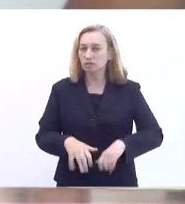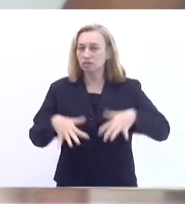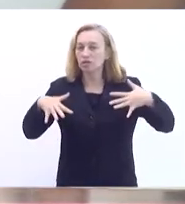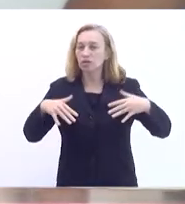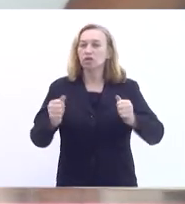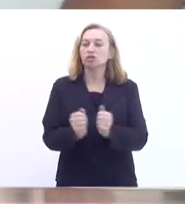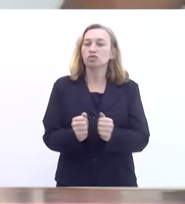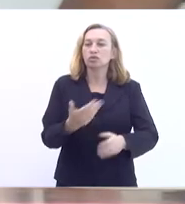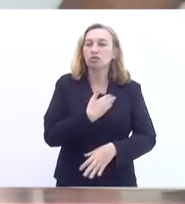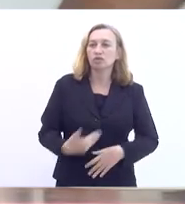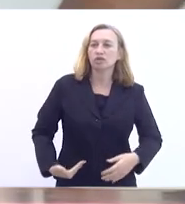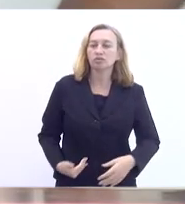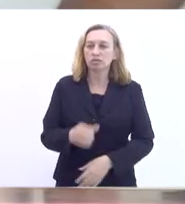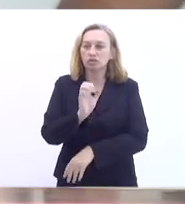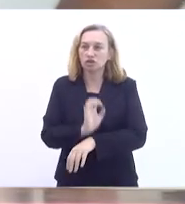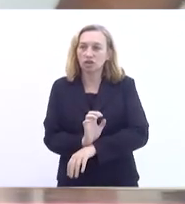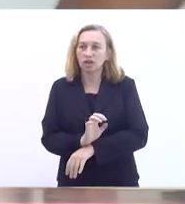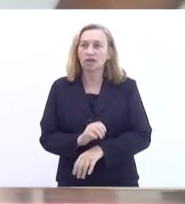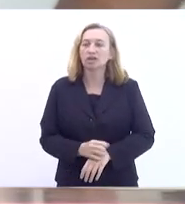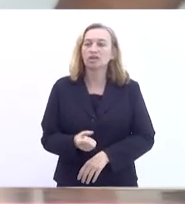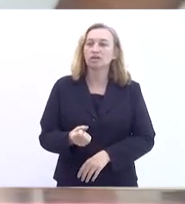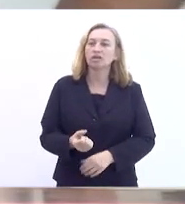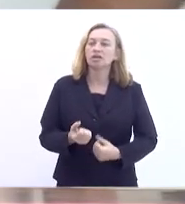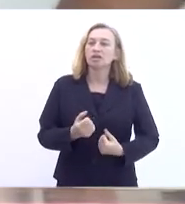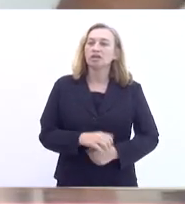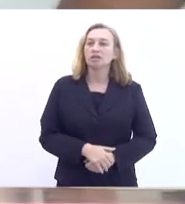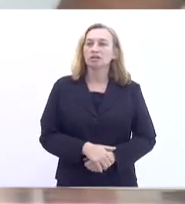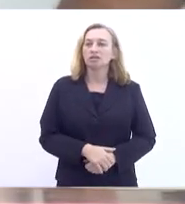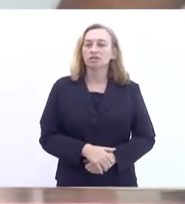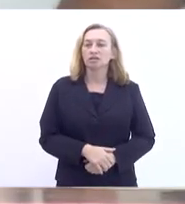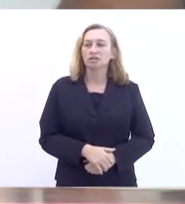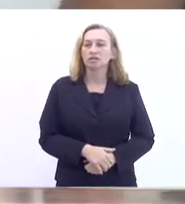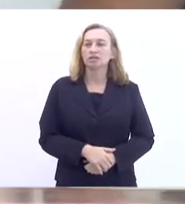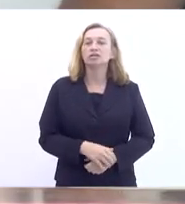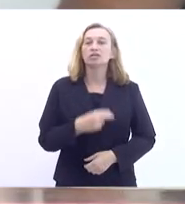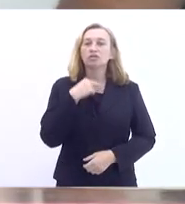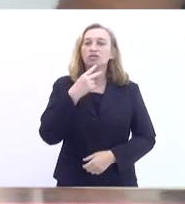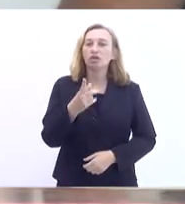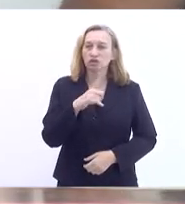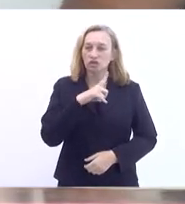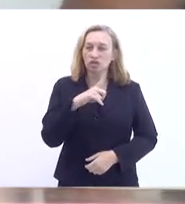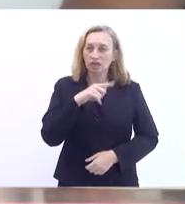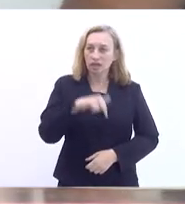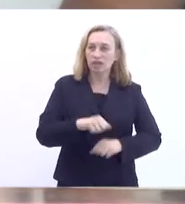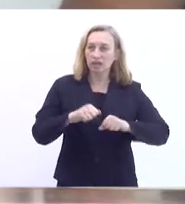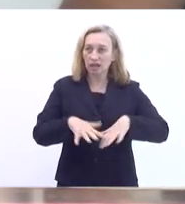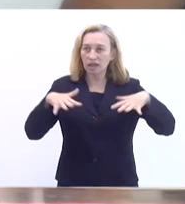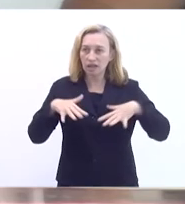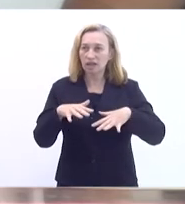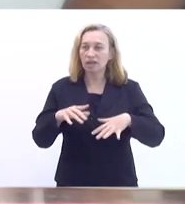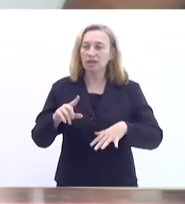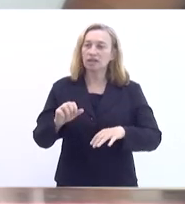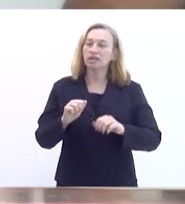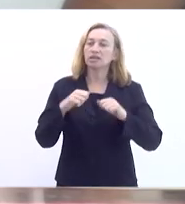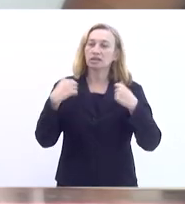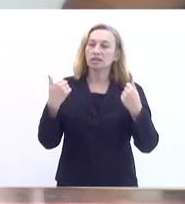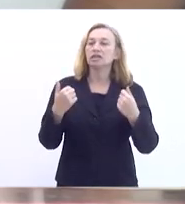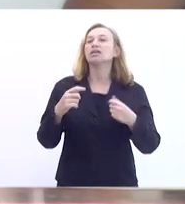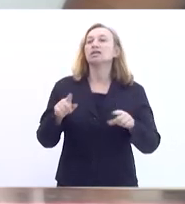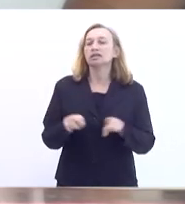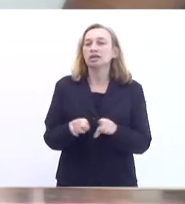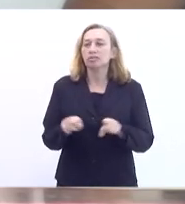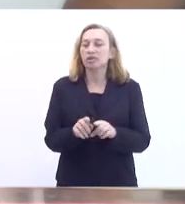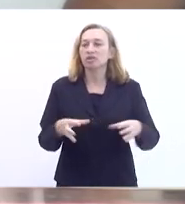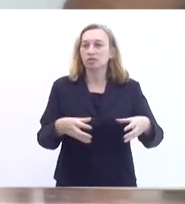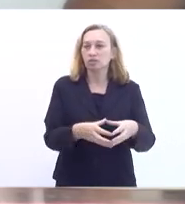junto ao governo do estado que é o seu vice dia de governo aqui então é um cara que tem muita voz não só aqui na leste mal junto ao governo do estado e na